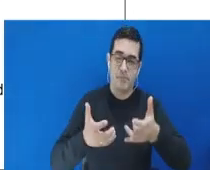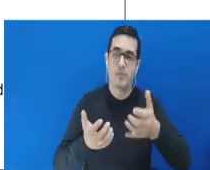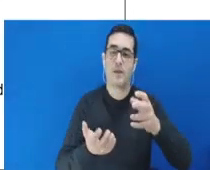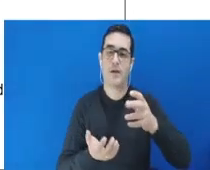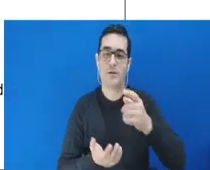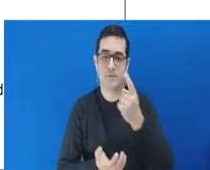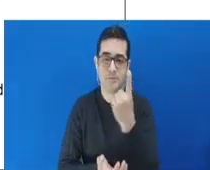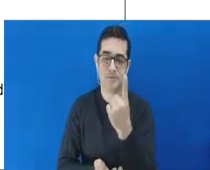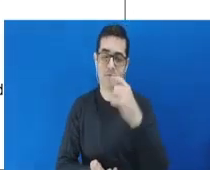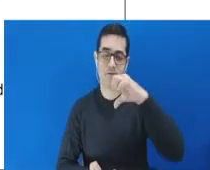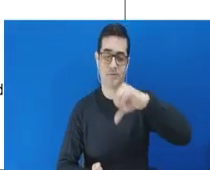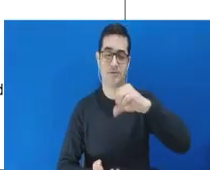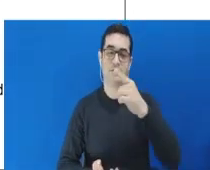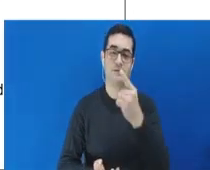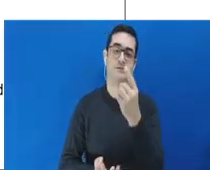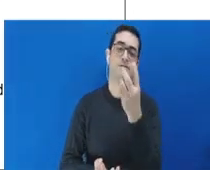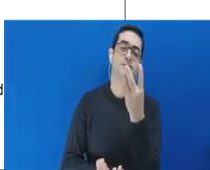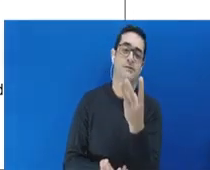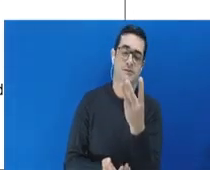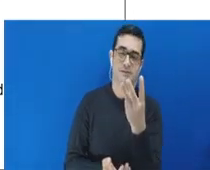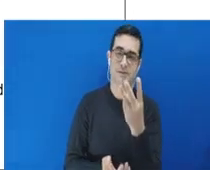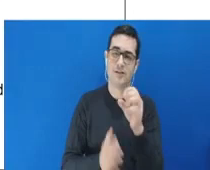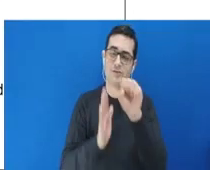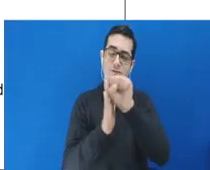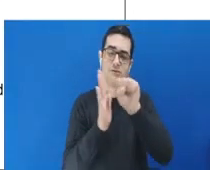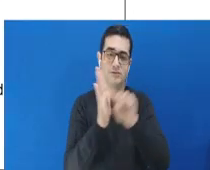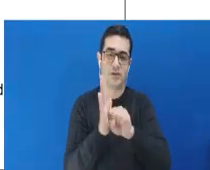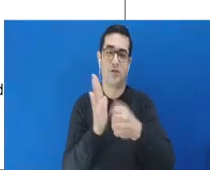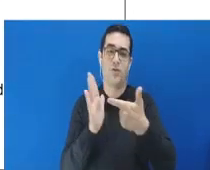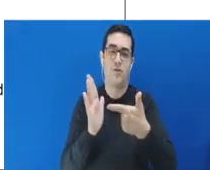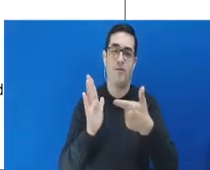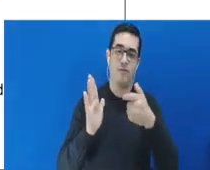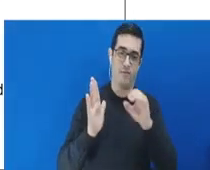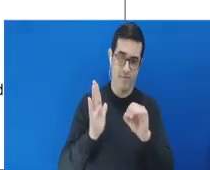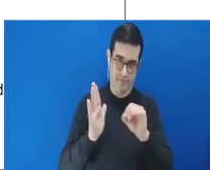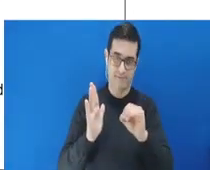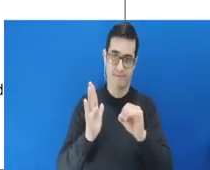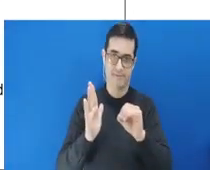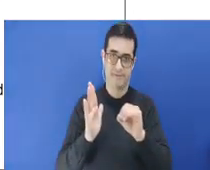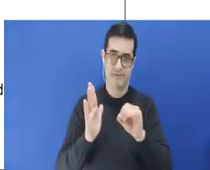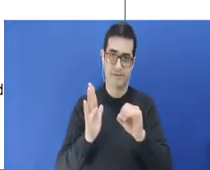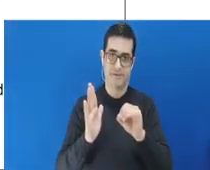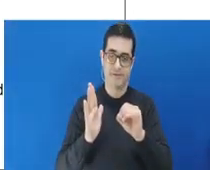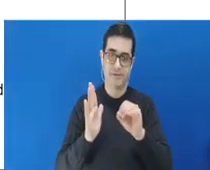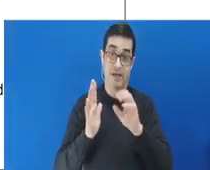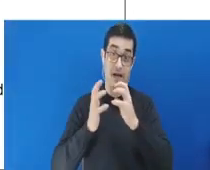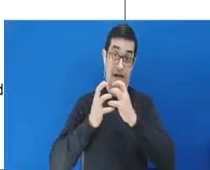1913, já no início do século XX. Mas a mecânica